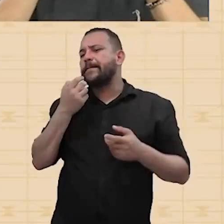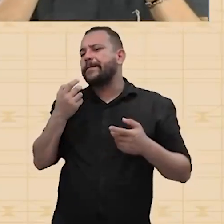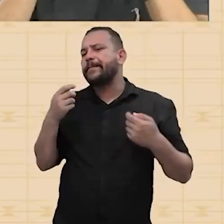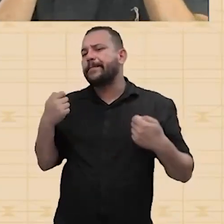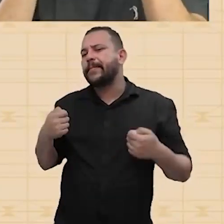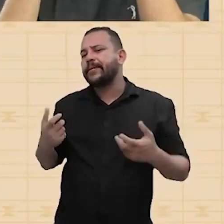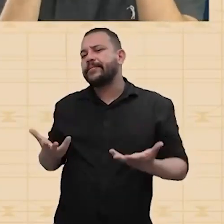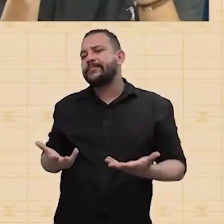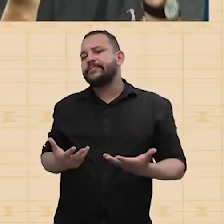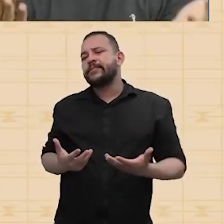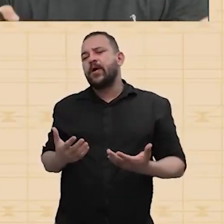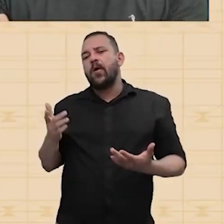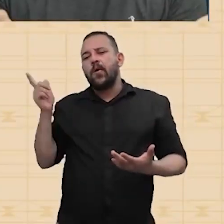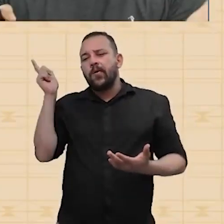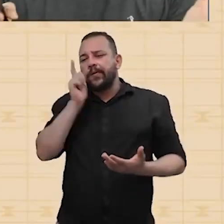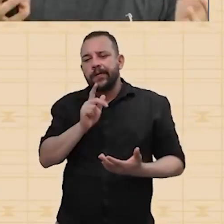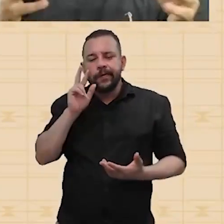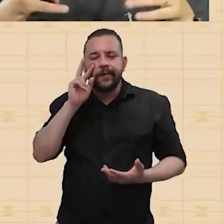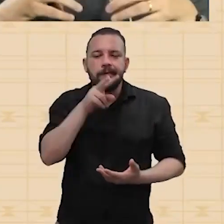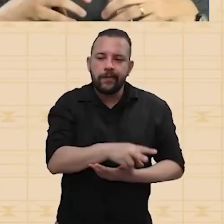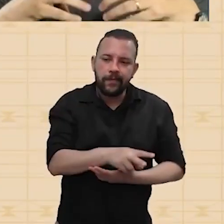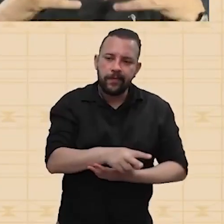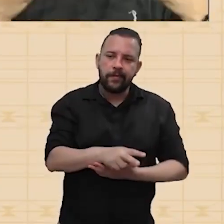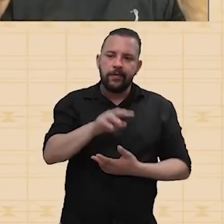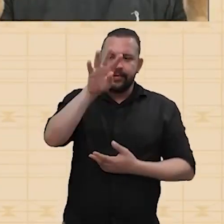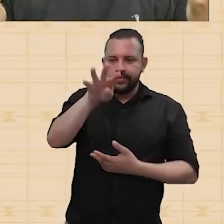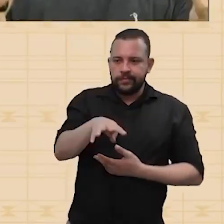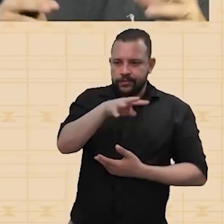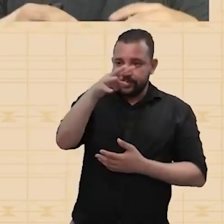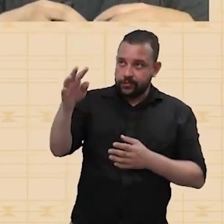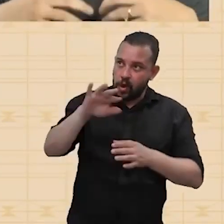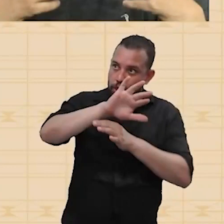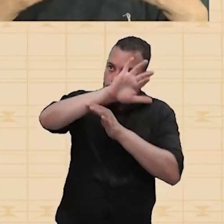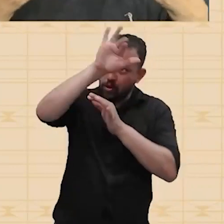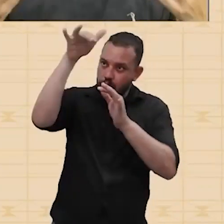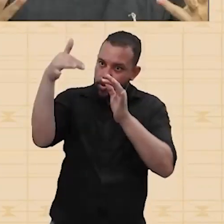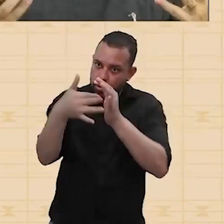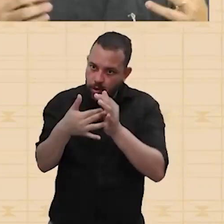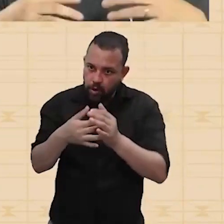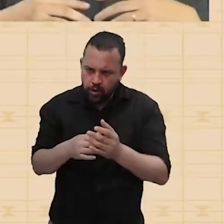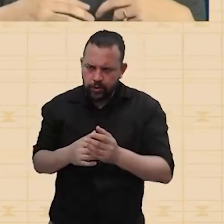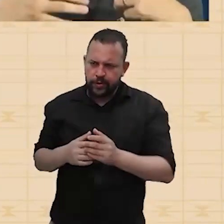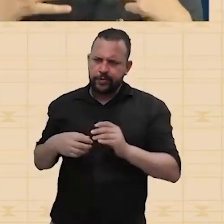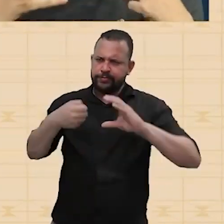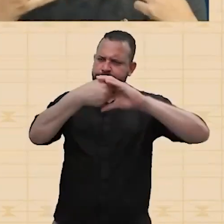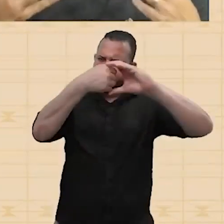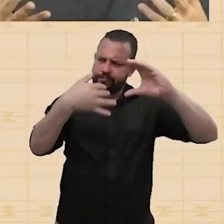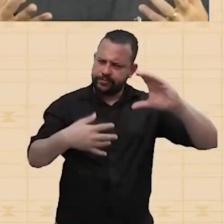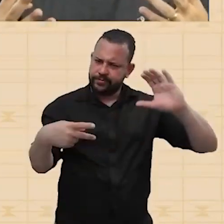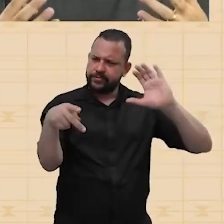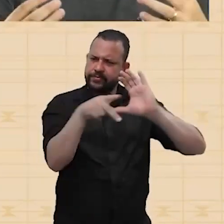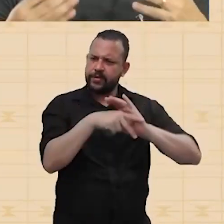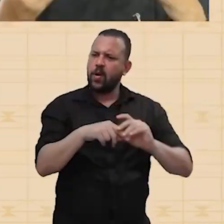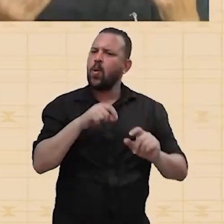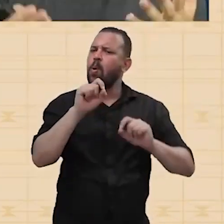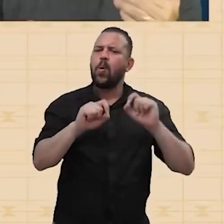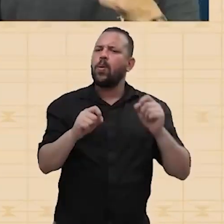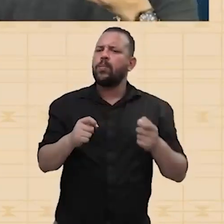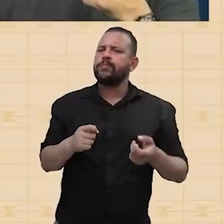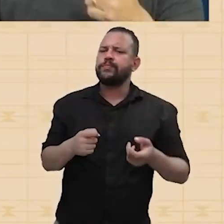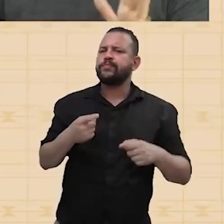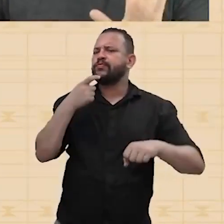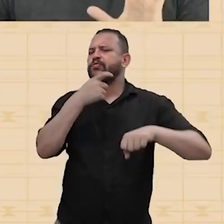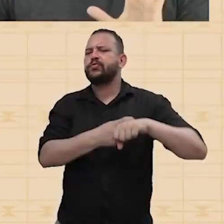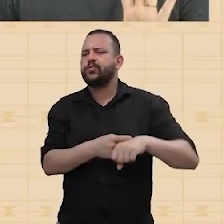você consegue ter a visão que a tabela periódica engloba tudo isso. As propriedades, os estados físicos,